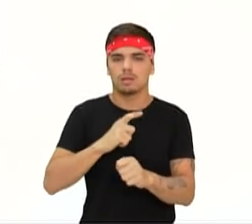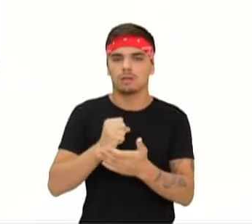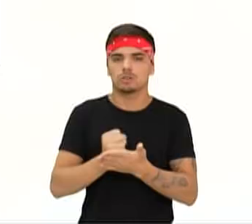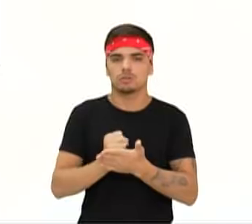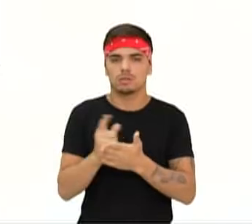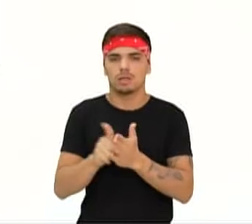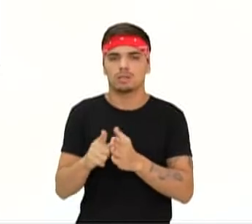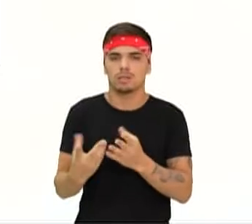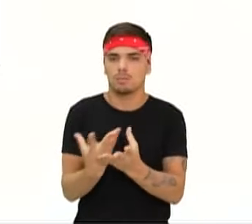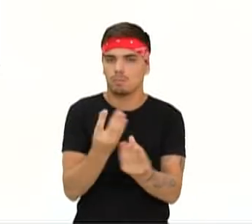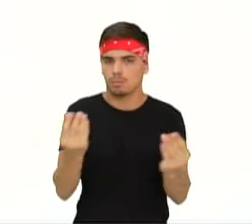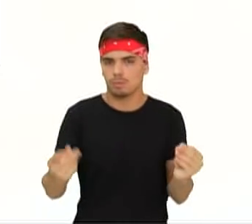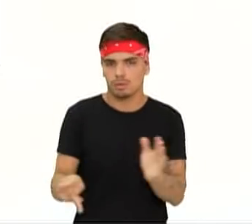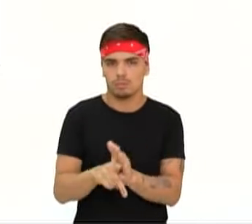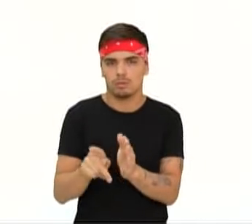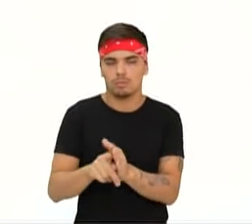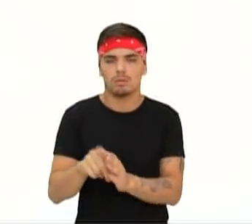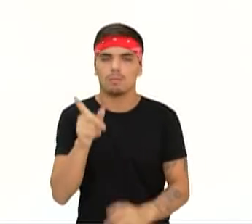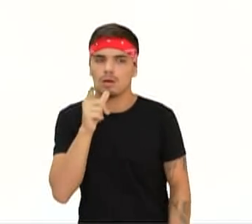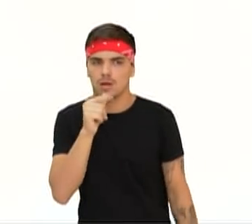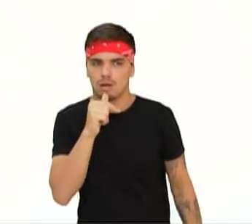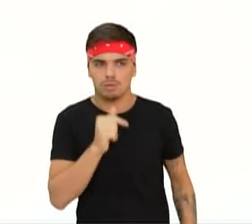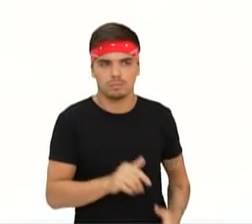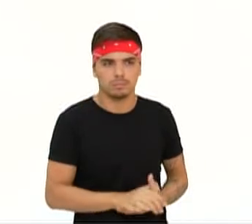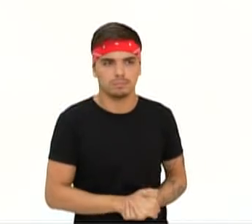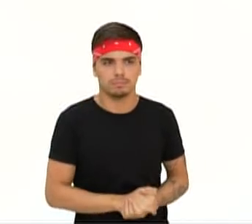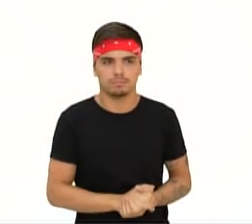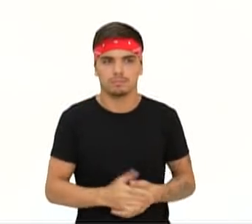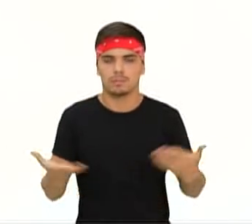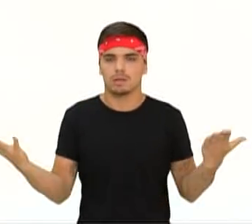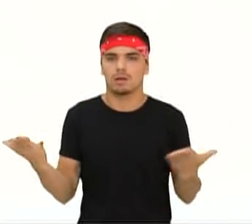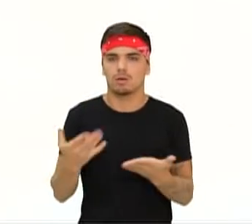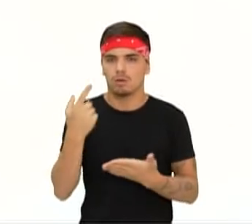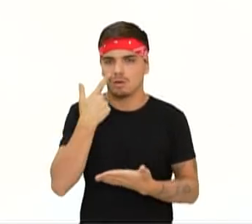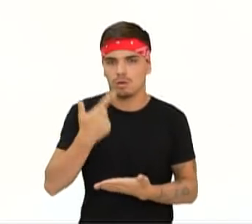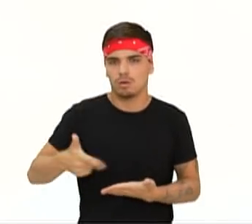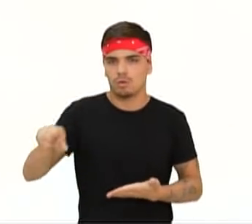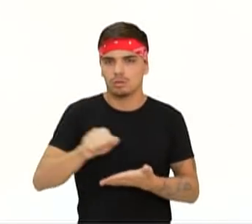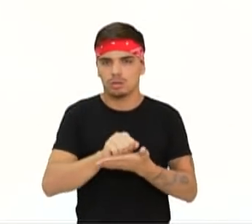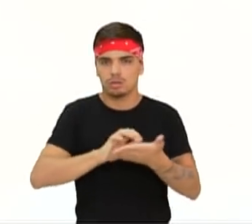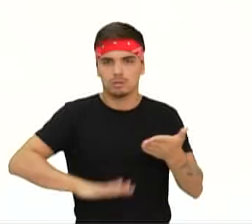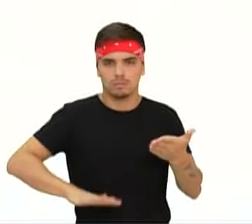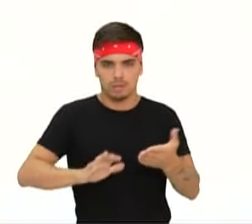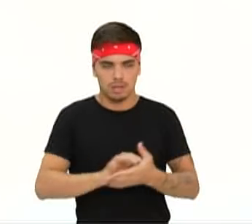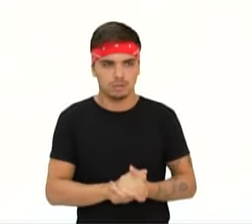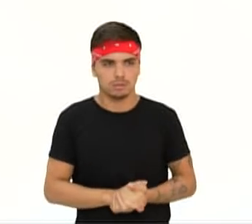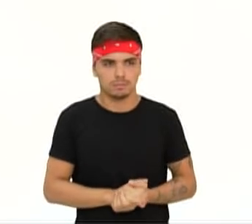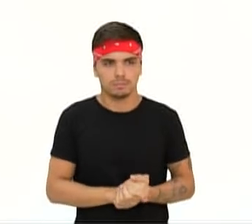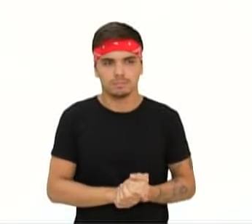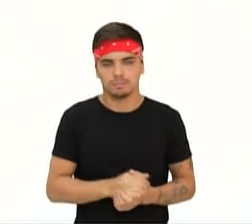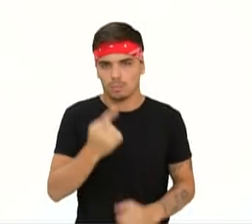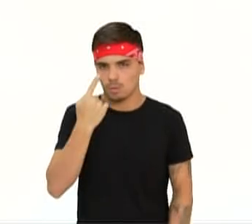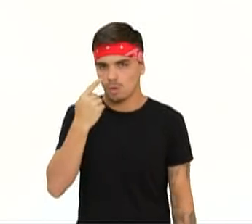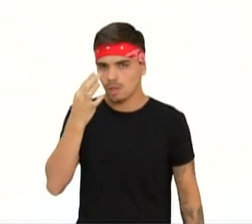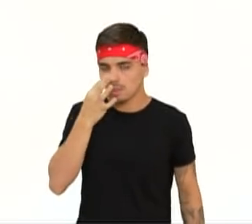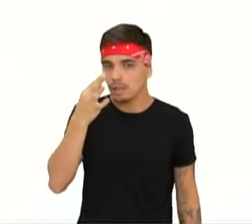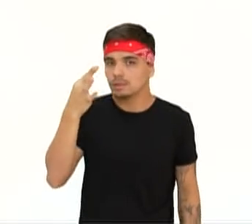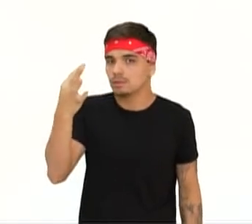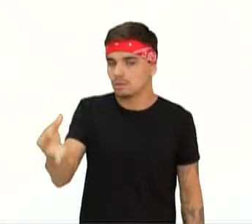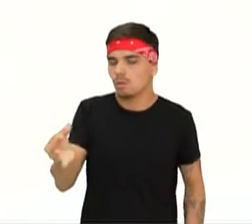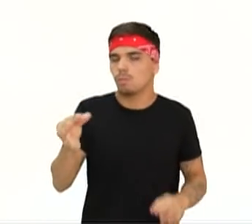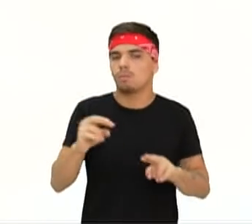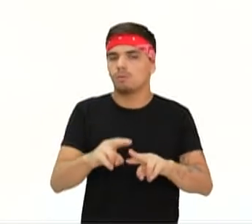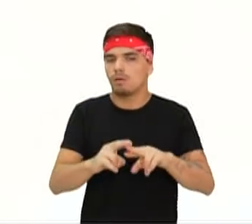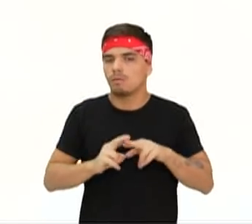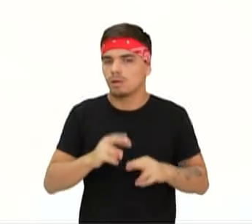esse excesso de água. E aí nós vamos fazer mais uma atividade, presta bastante atenção, copiar